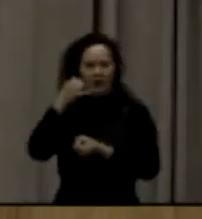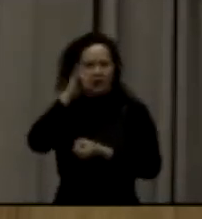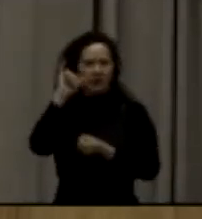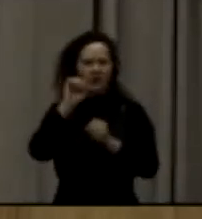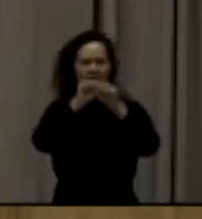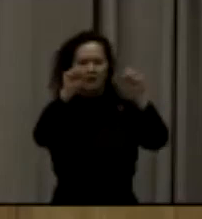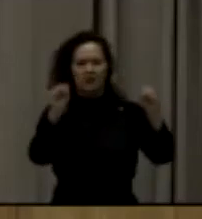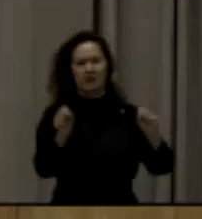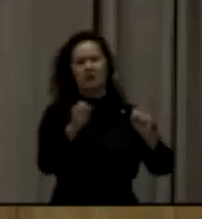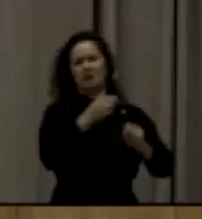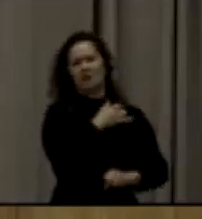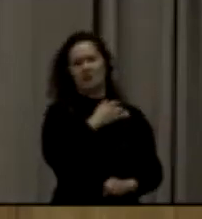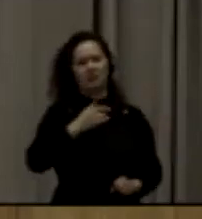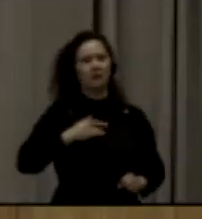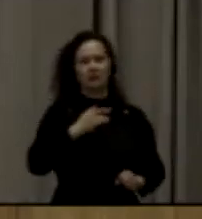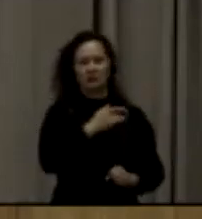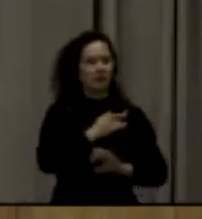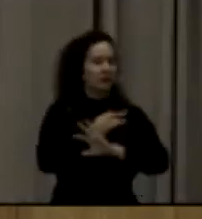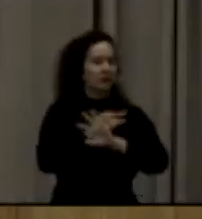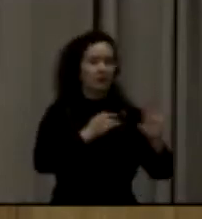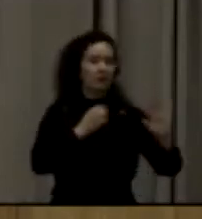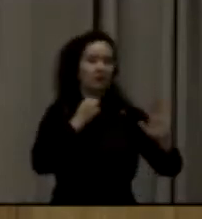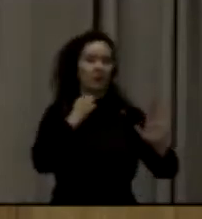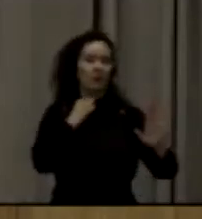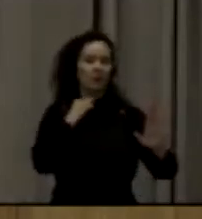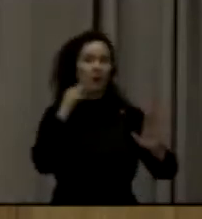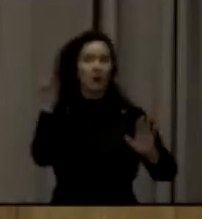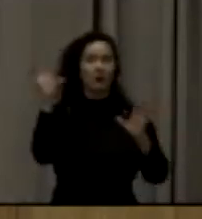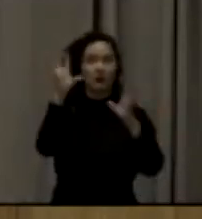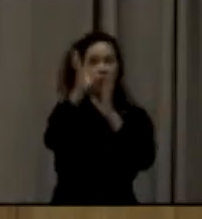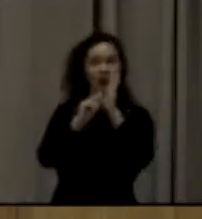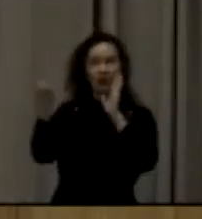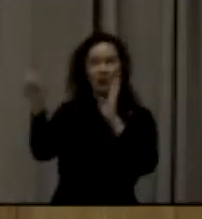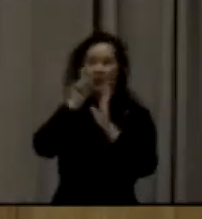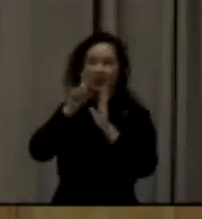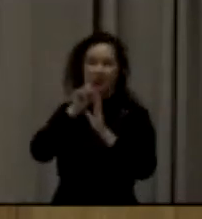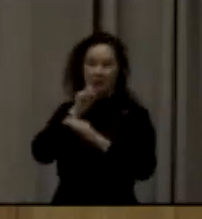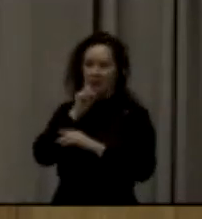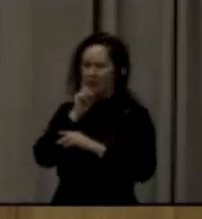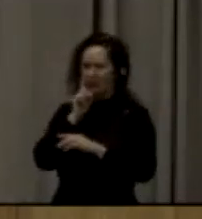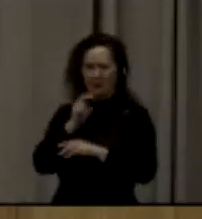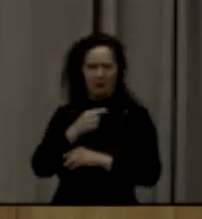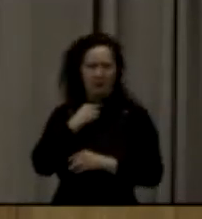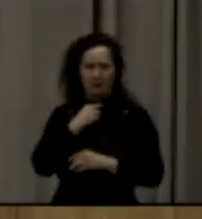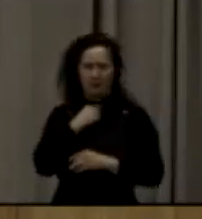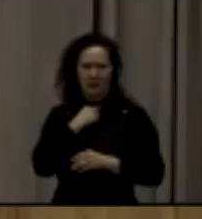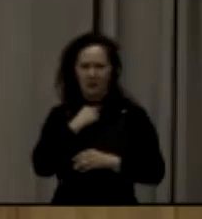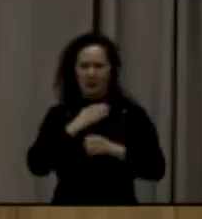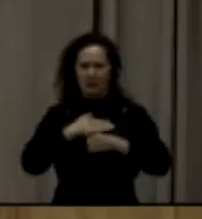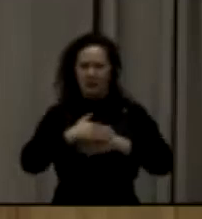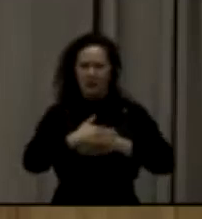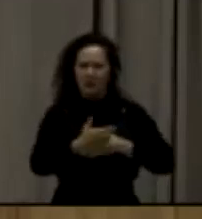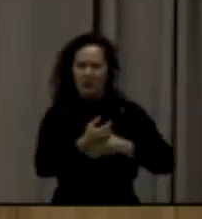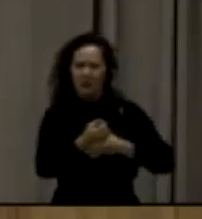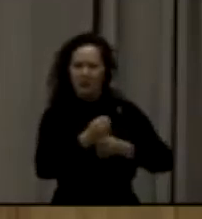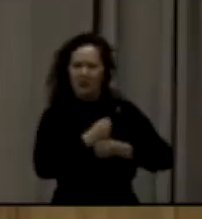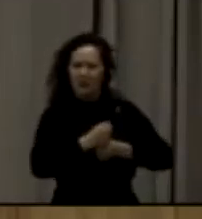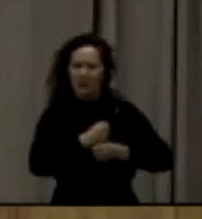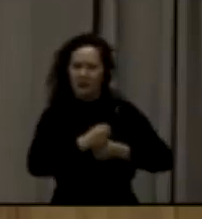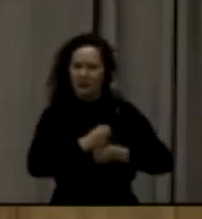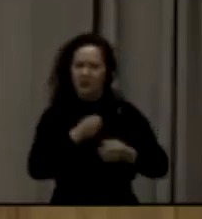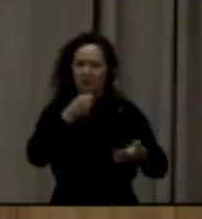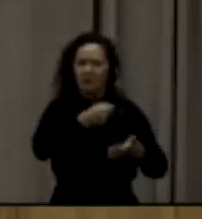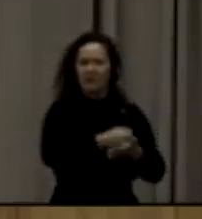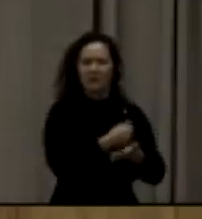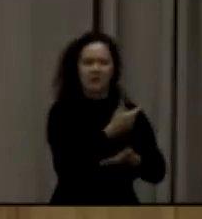os sistemas de saúde, que a gente não pode chegar, como os Estados Unidos se estima, mais alguns 20 anos, chegar a 20% do seu PIB